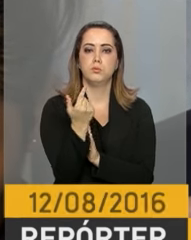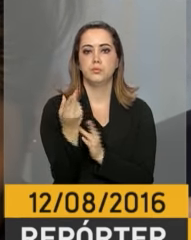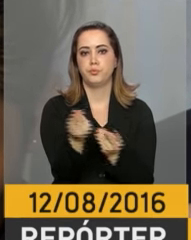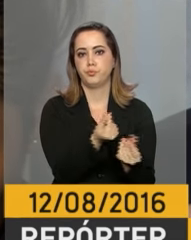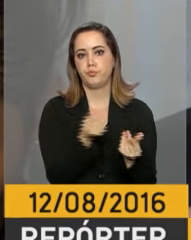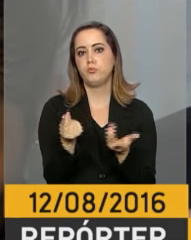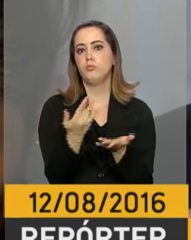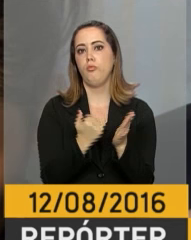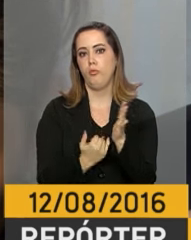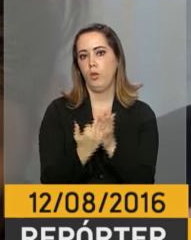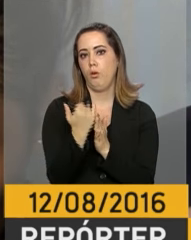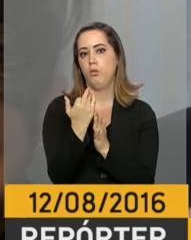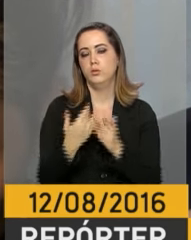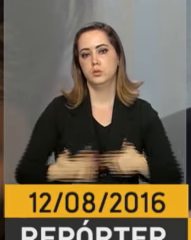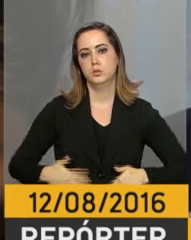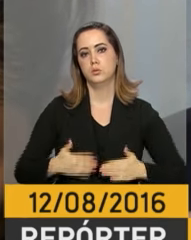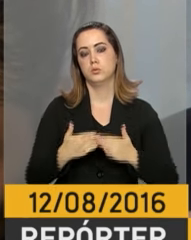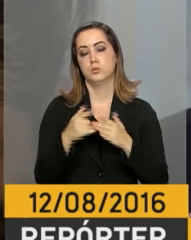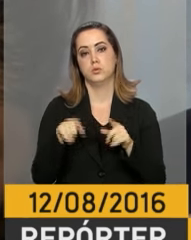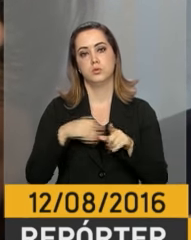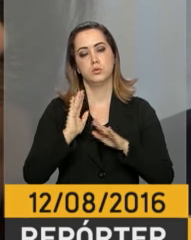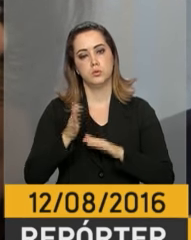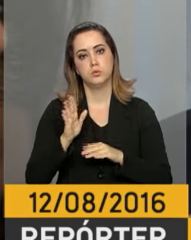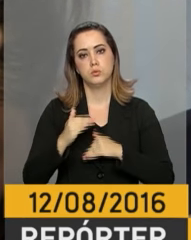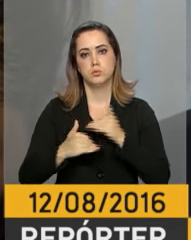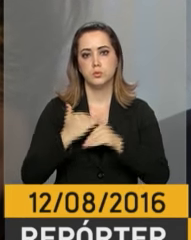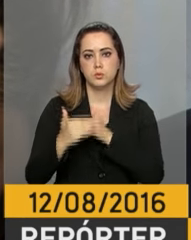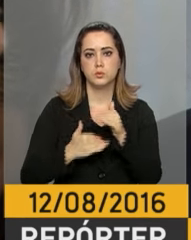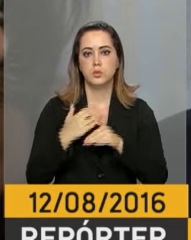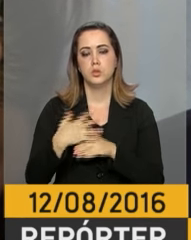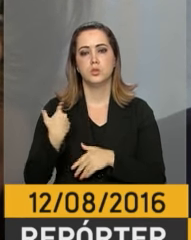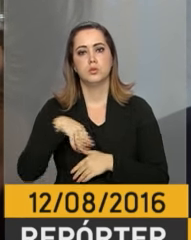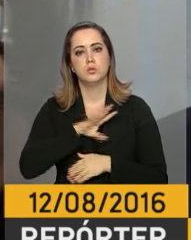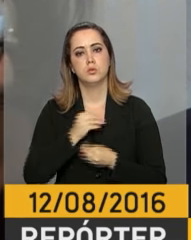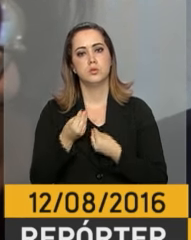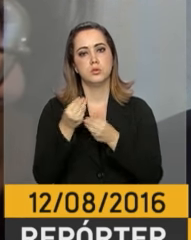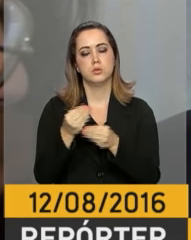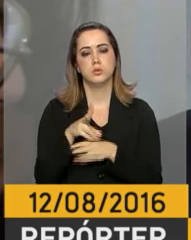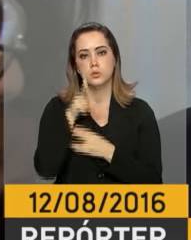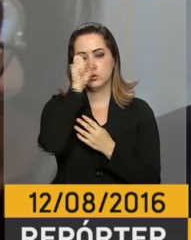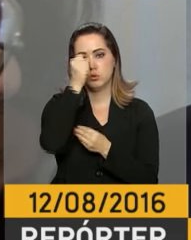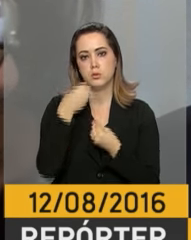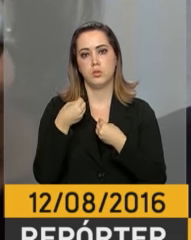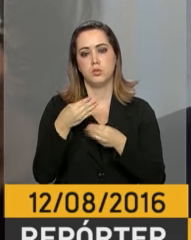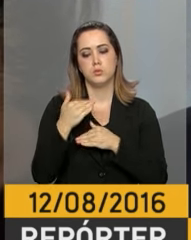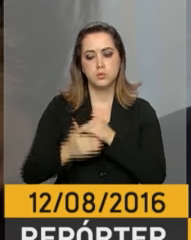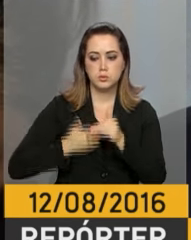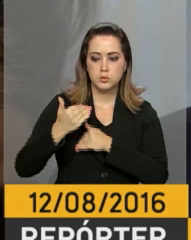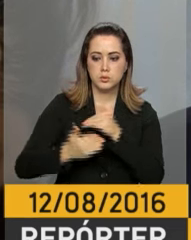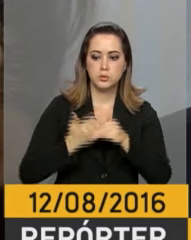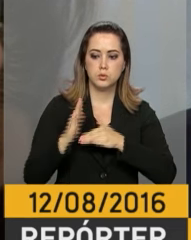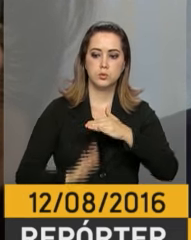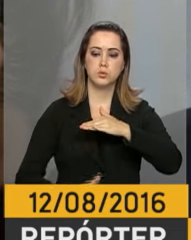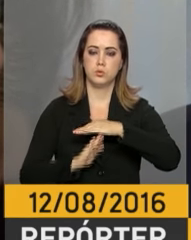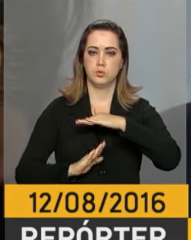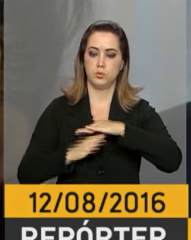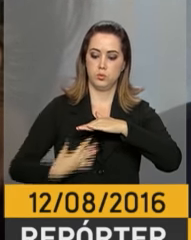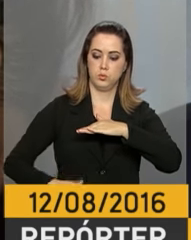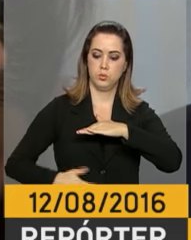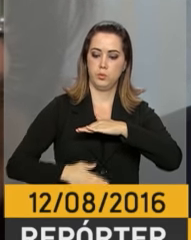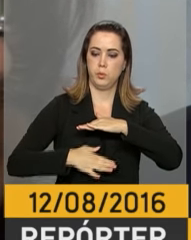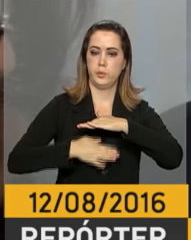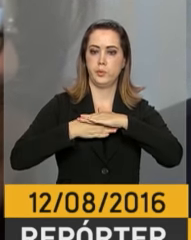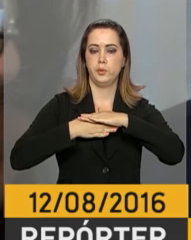algo que está já em processo e vamos envidar todos os esforços necessariamente para manter o teto de gastos nos estados